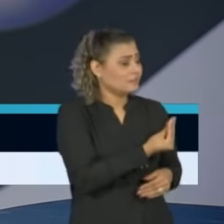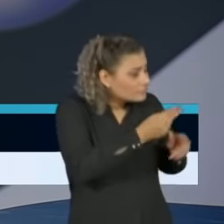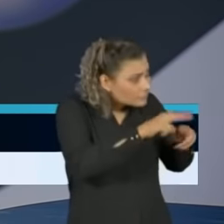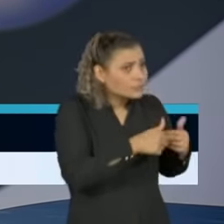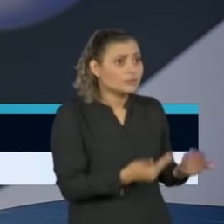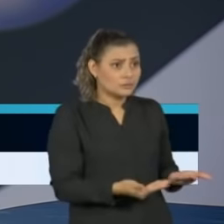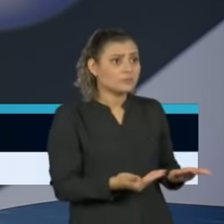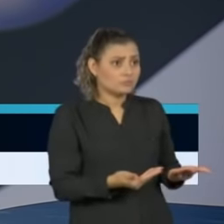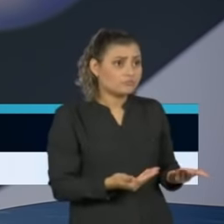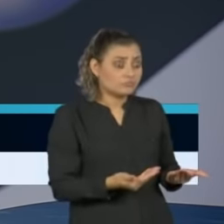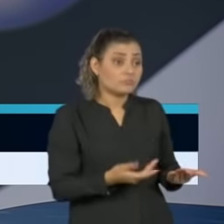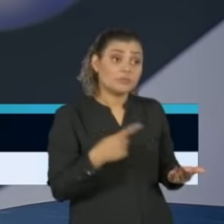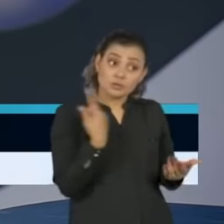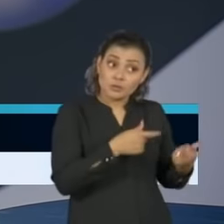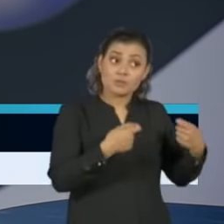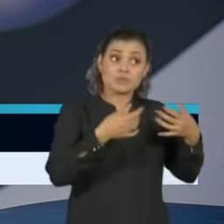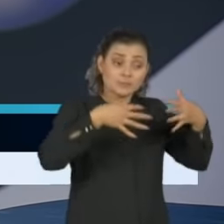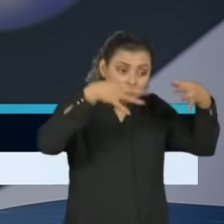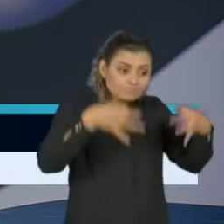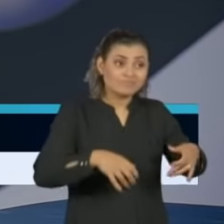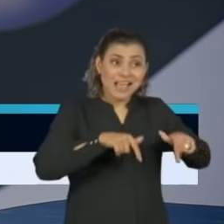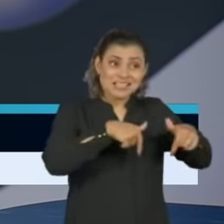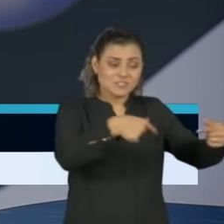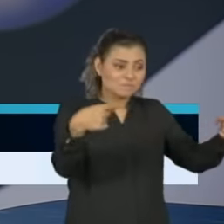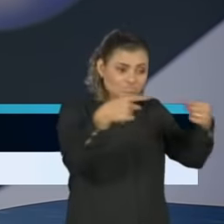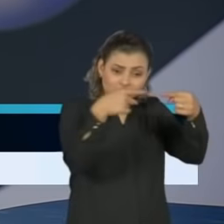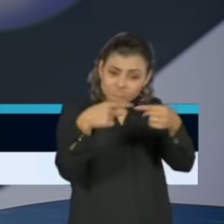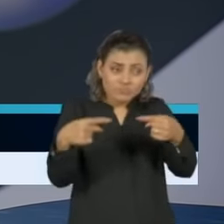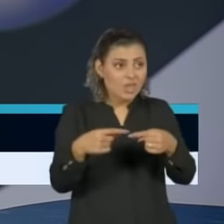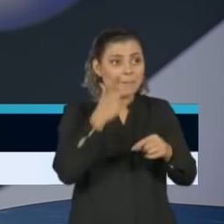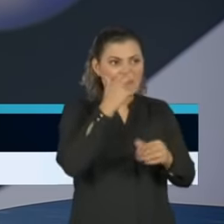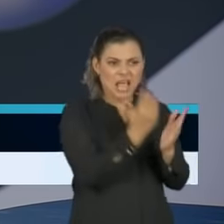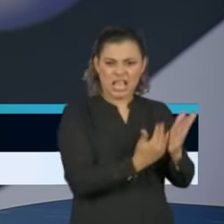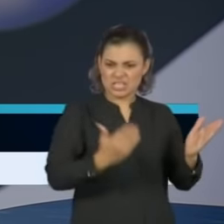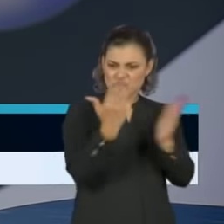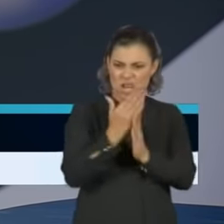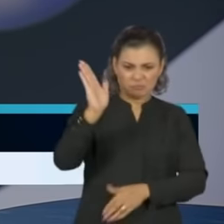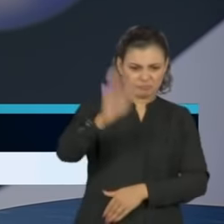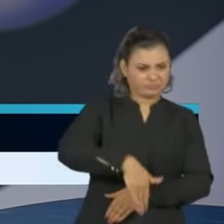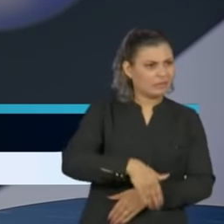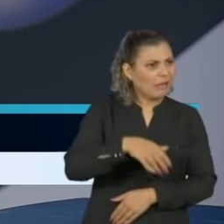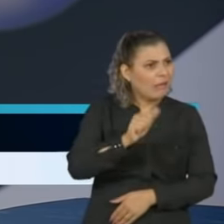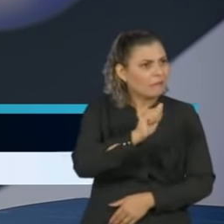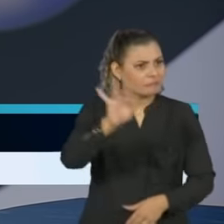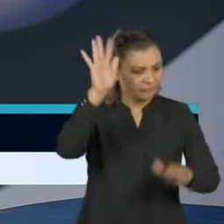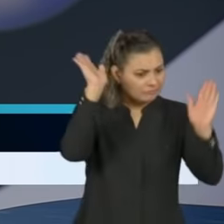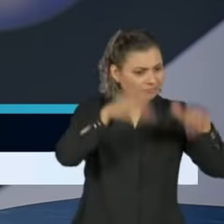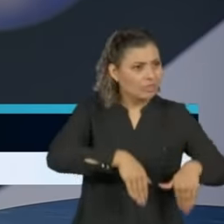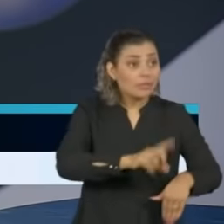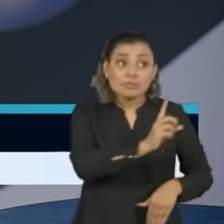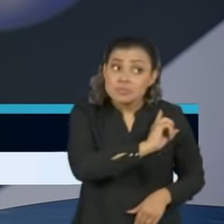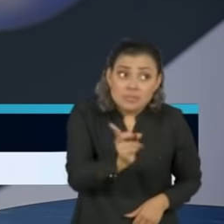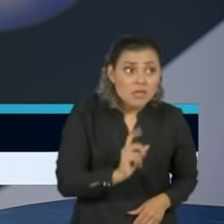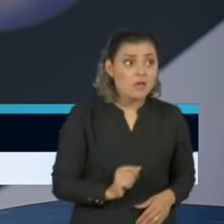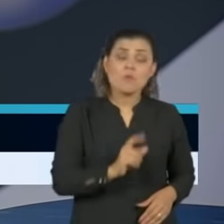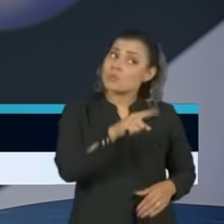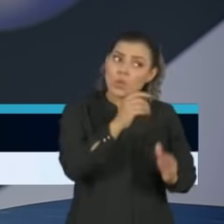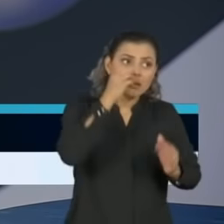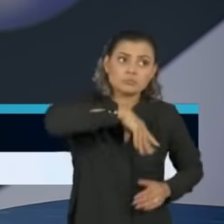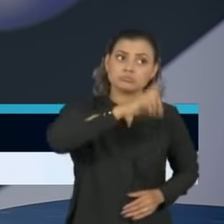está muito bem afinada com a conduta que alguém pode achar exagerada, pode achar que tem muita interferência no, digamos assim,